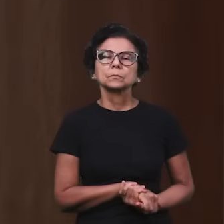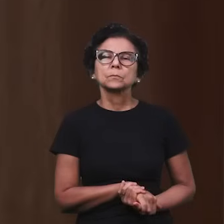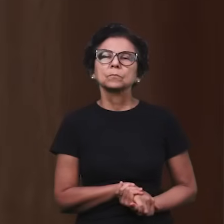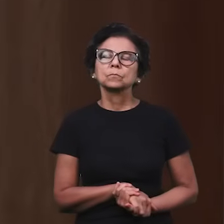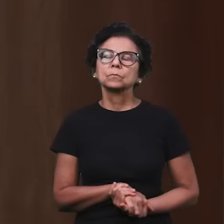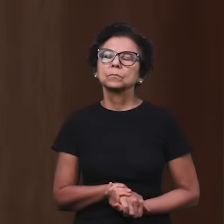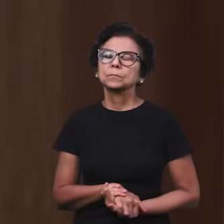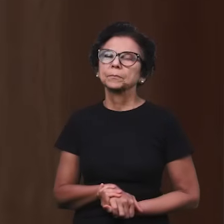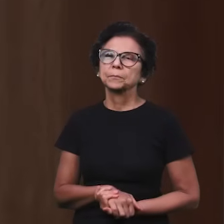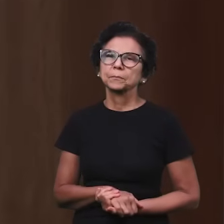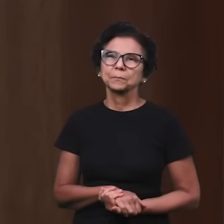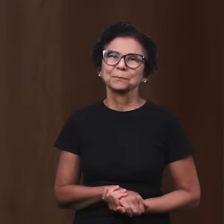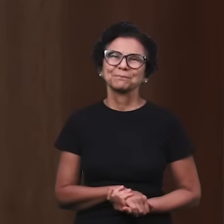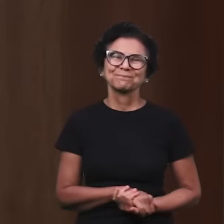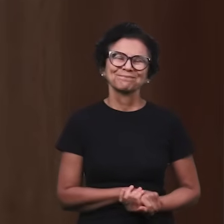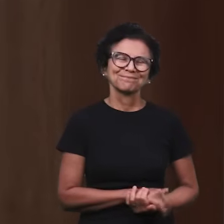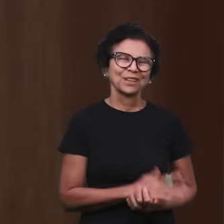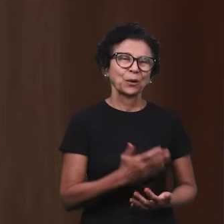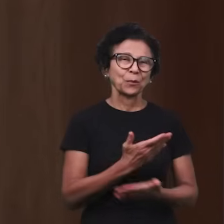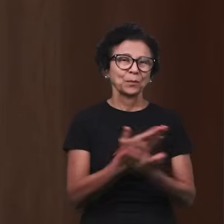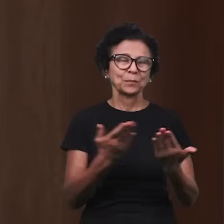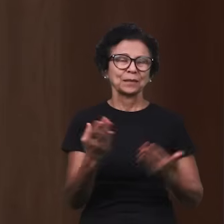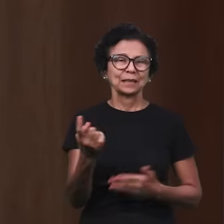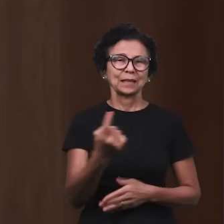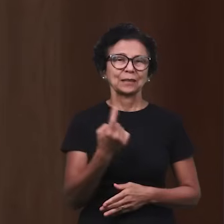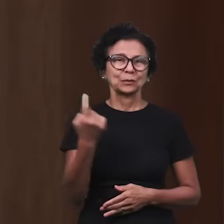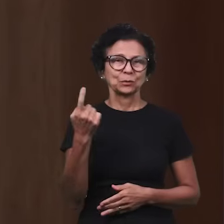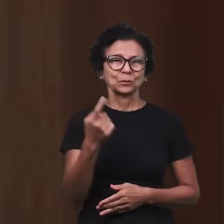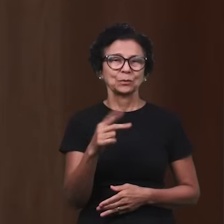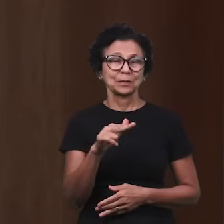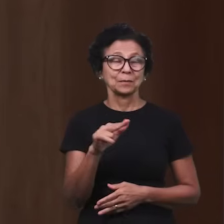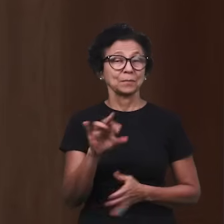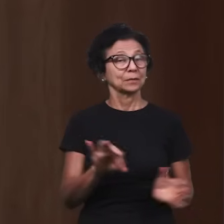Eu quero saudar a todos os nossos irmãos, aqueles que nos veem pela